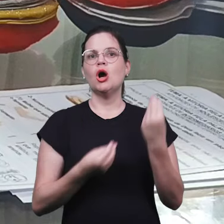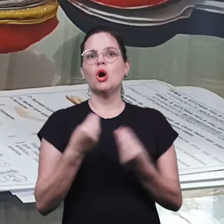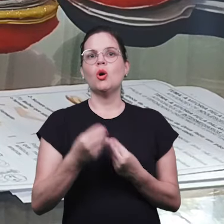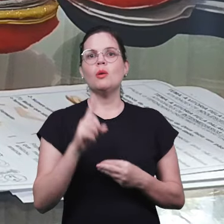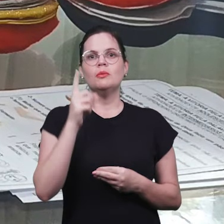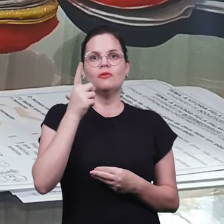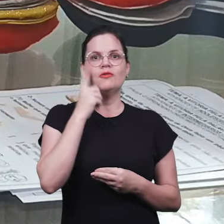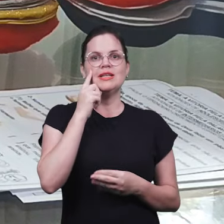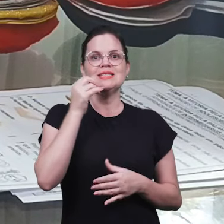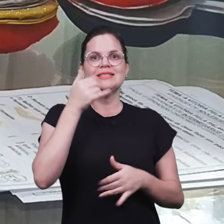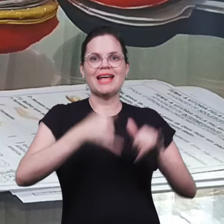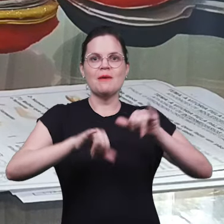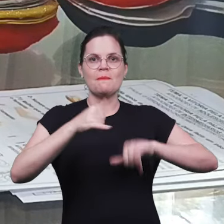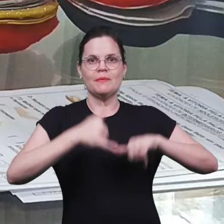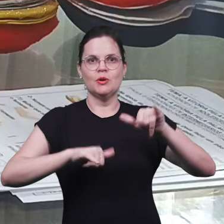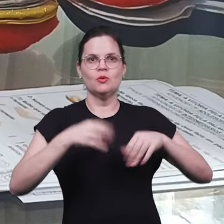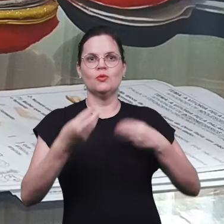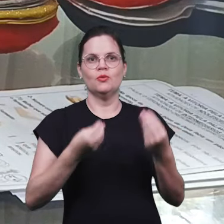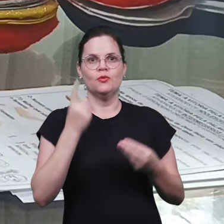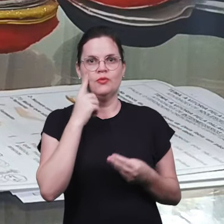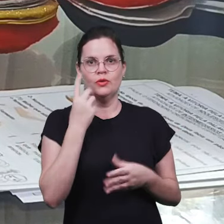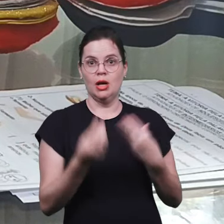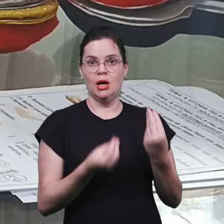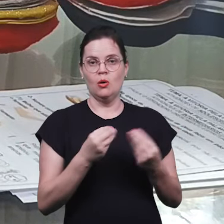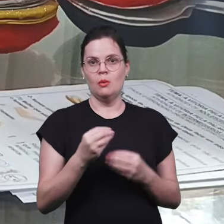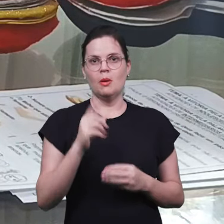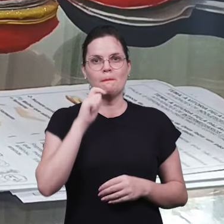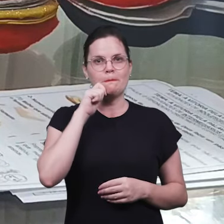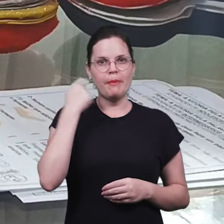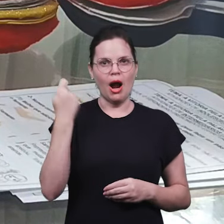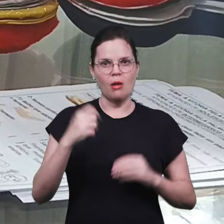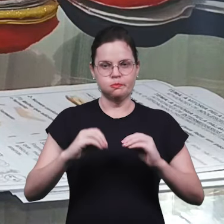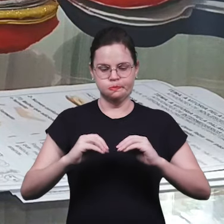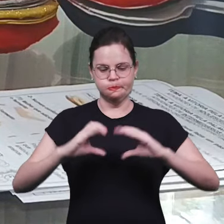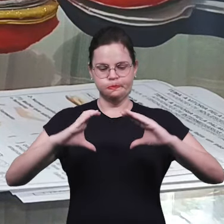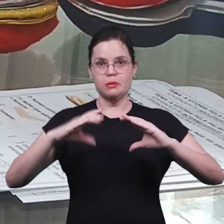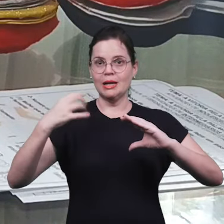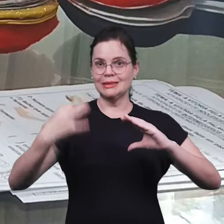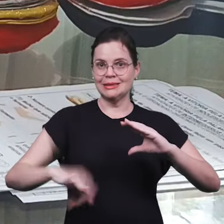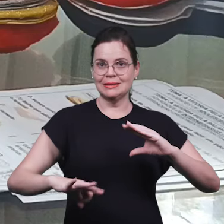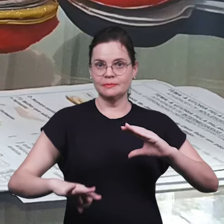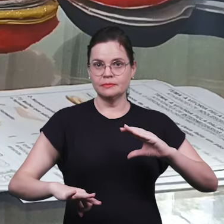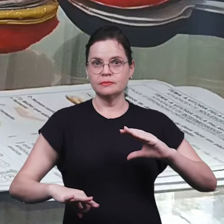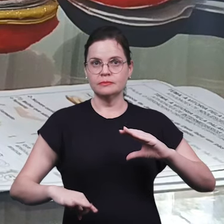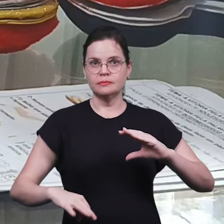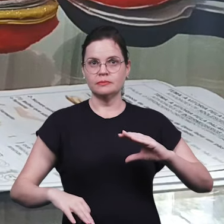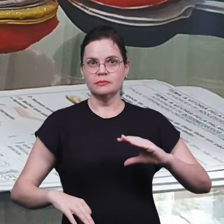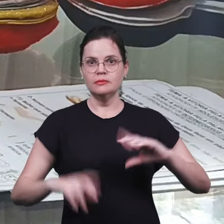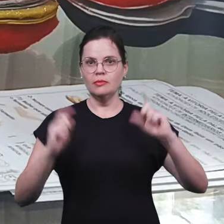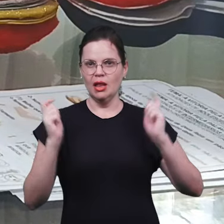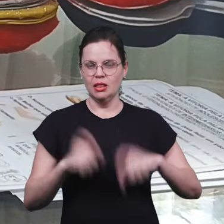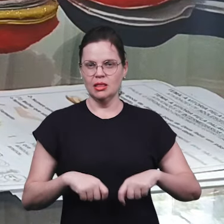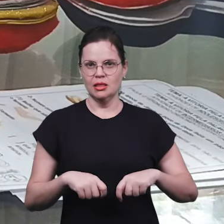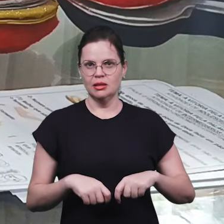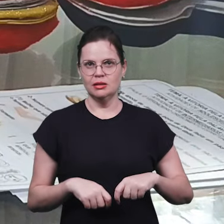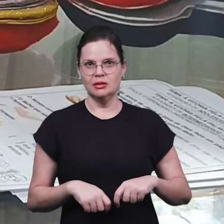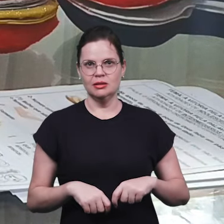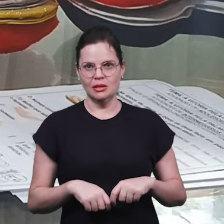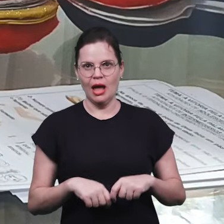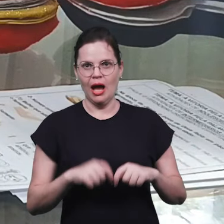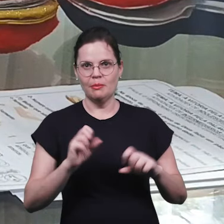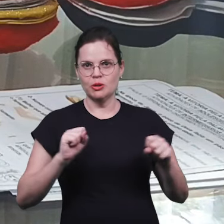fermento age, né? Será que o pão, ele cresce mesmo? Será que ele tem o sustento para fornecer